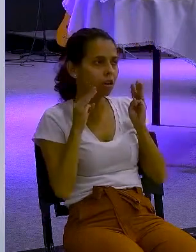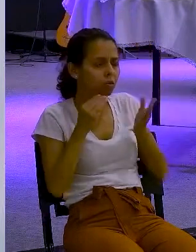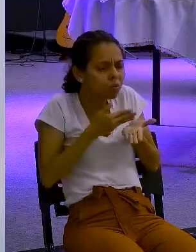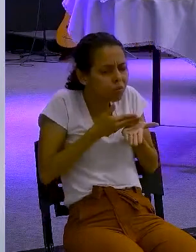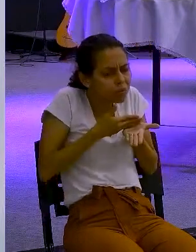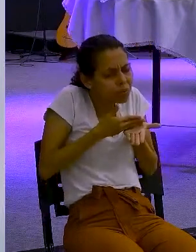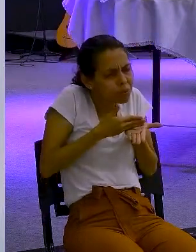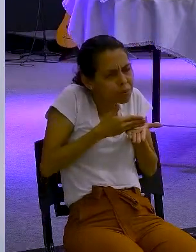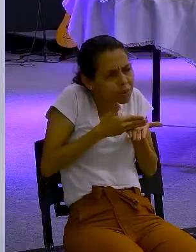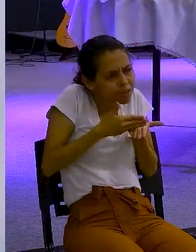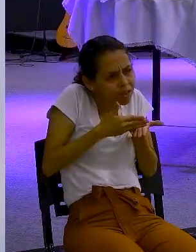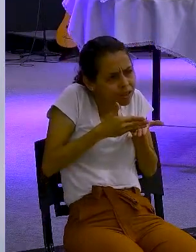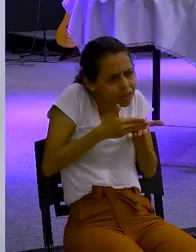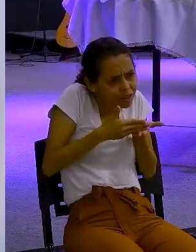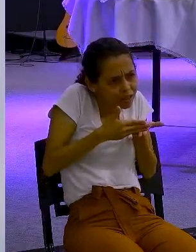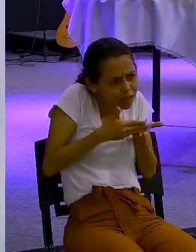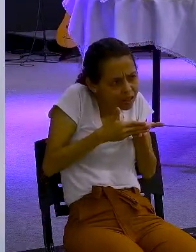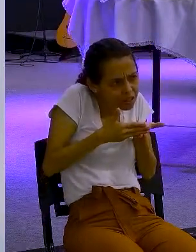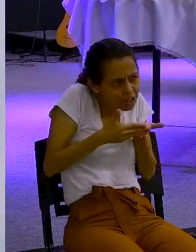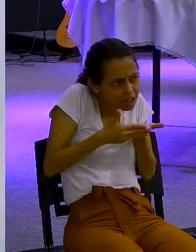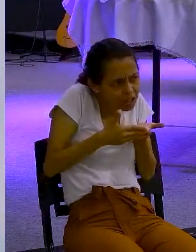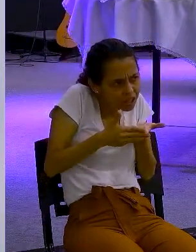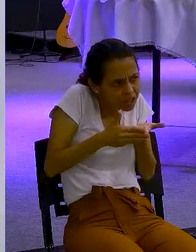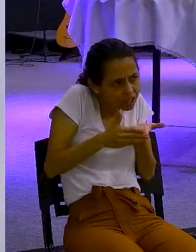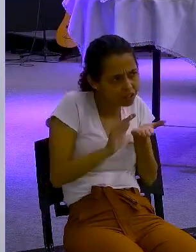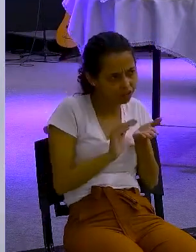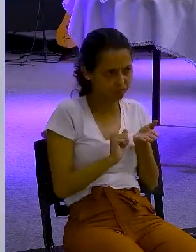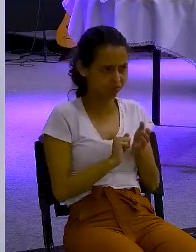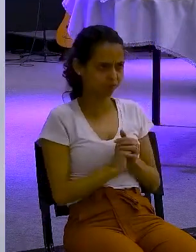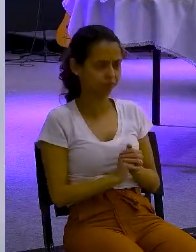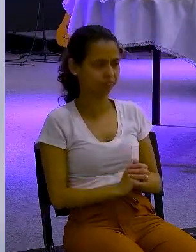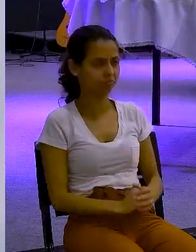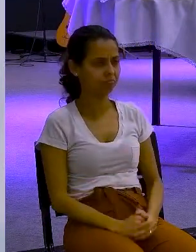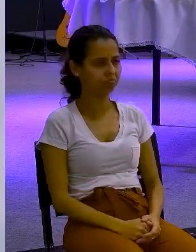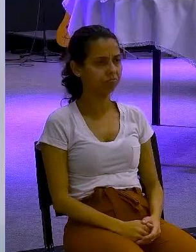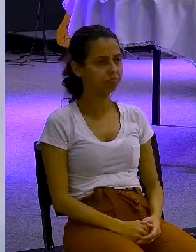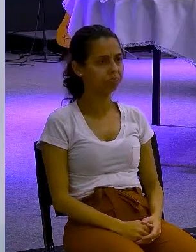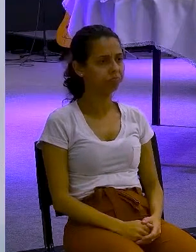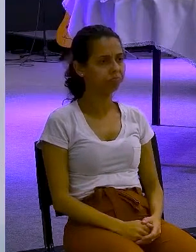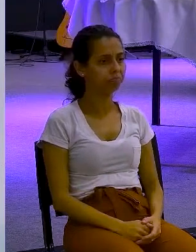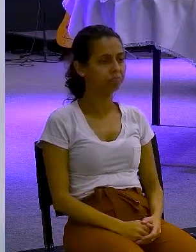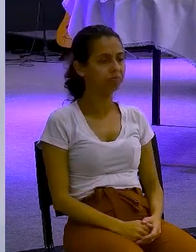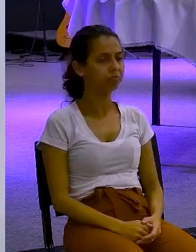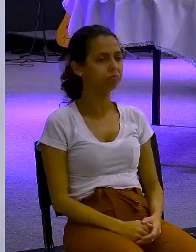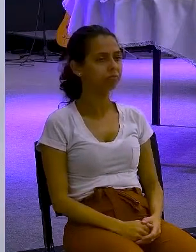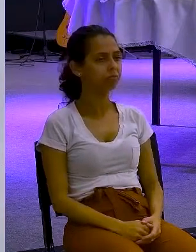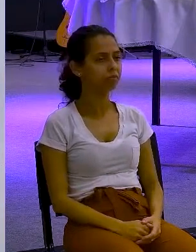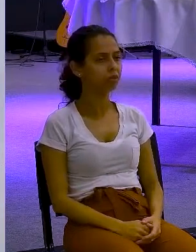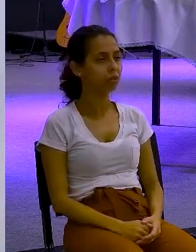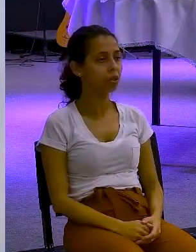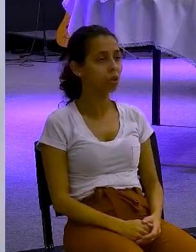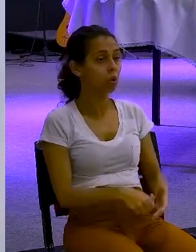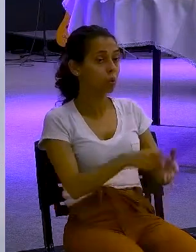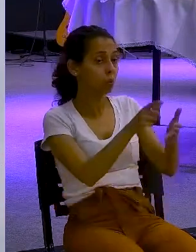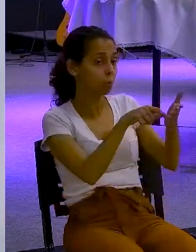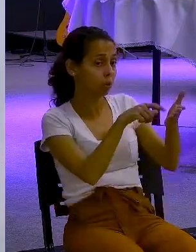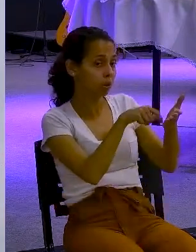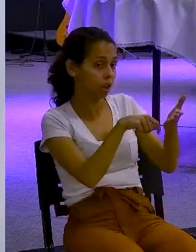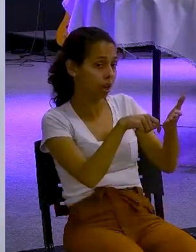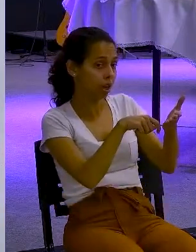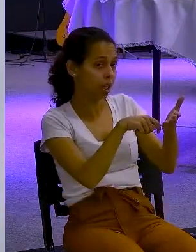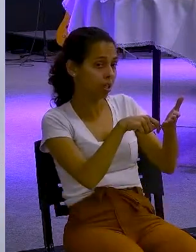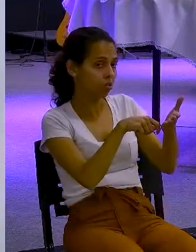sem qualquer sinal visível de que ela estivesse grávida. Até porque o texto vai nos dizer que ela foi à